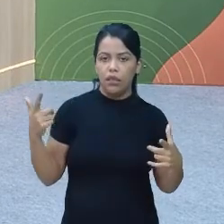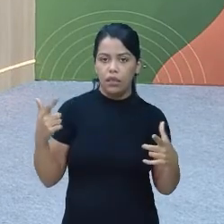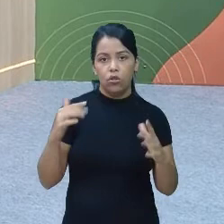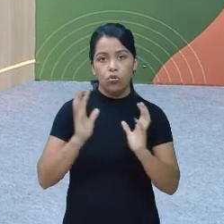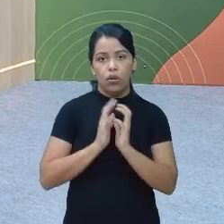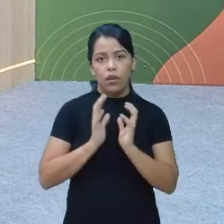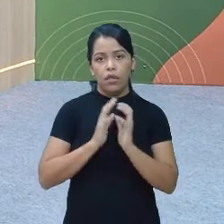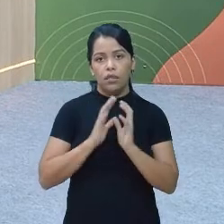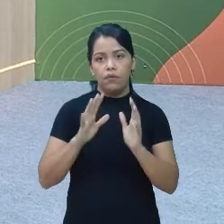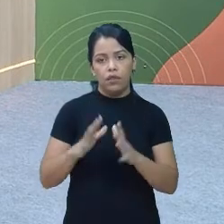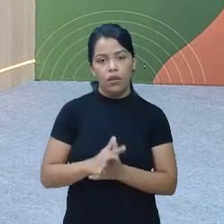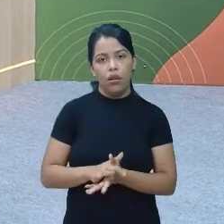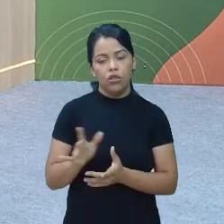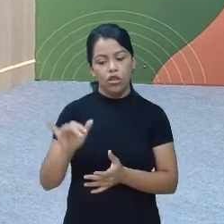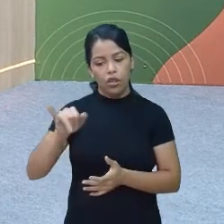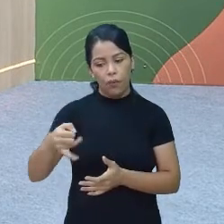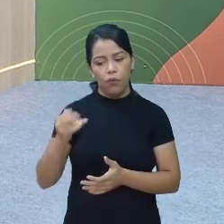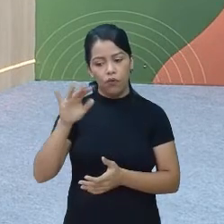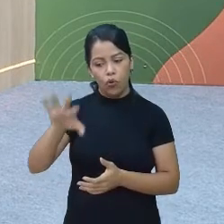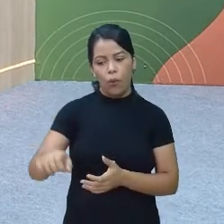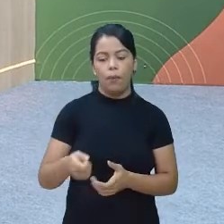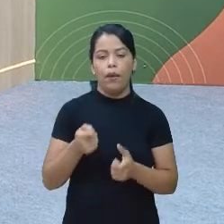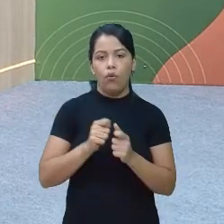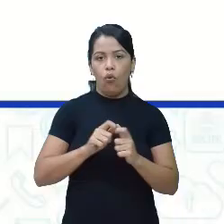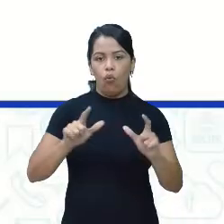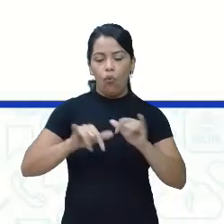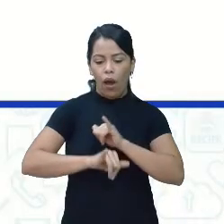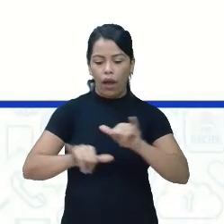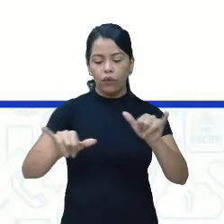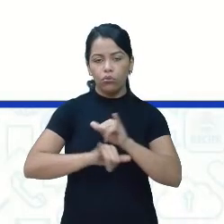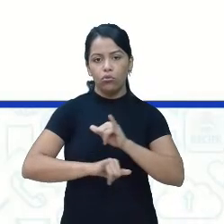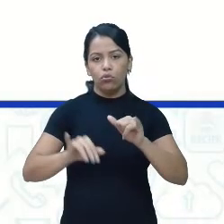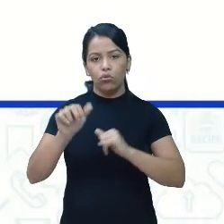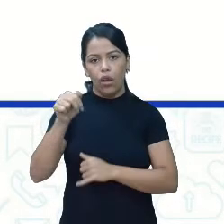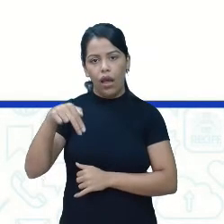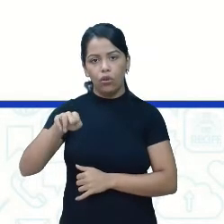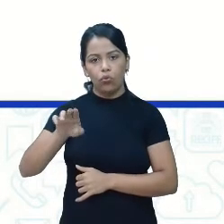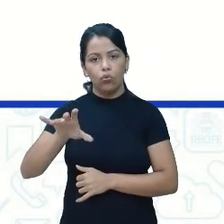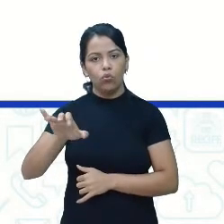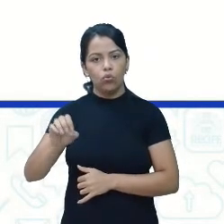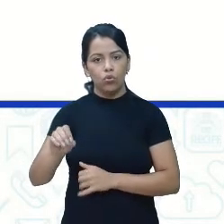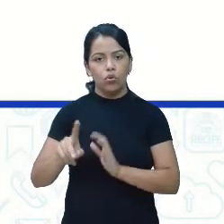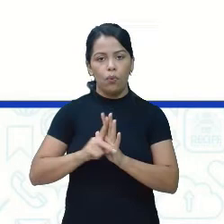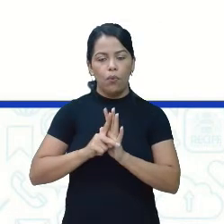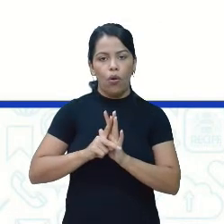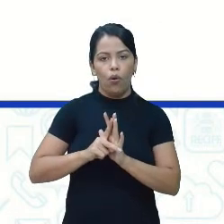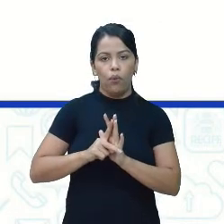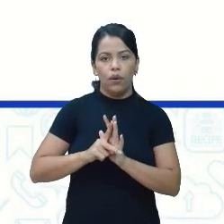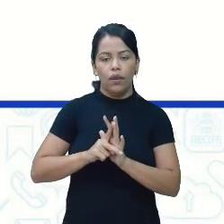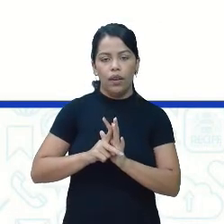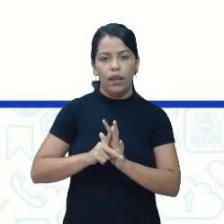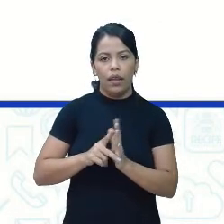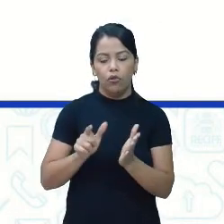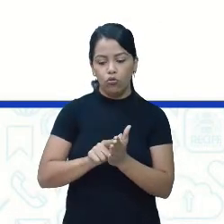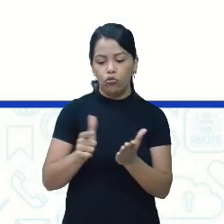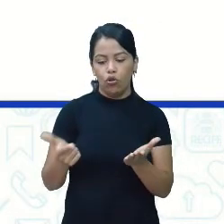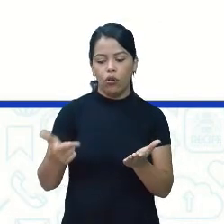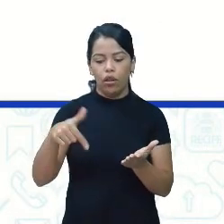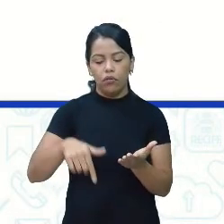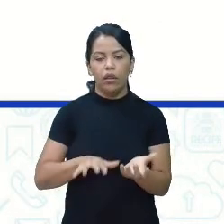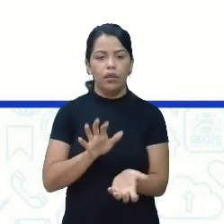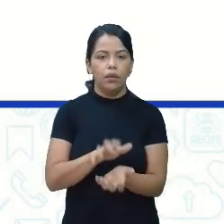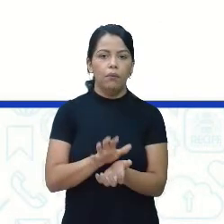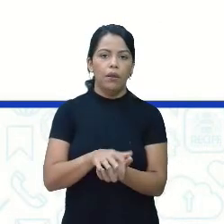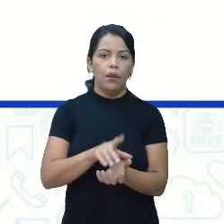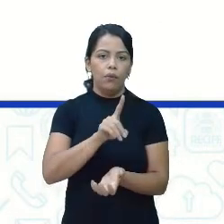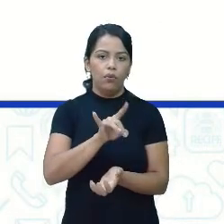os anúncios de jornais. A gente tem um anúncio aqui do Diário de Pernambuco, tá certo? Aí do século XIX, da primeira metade do século XIX, que